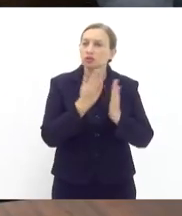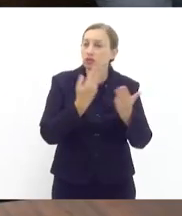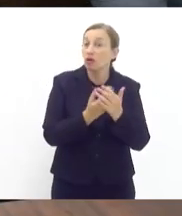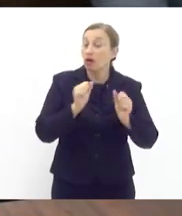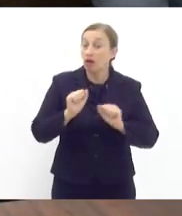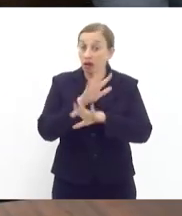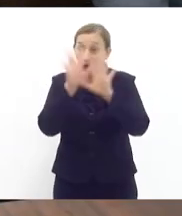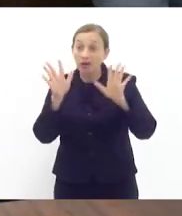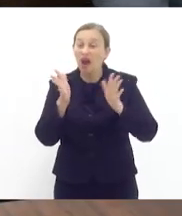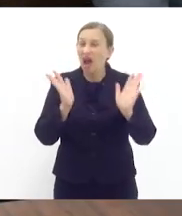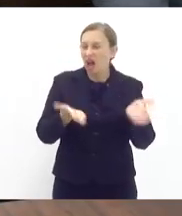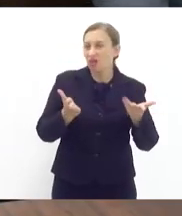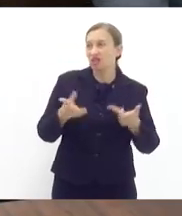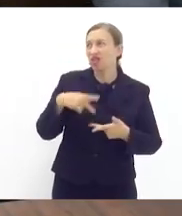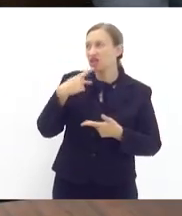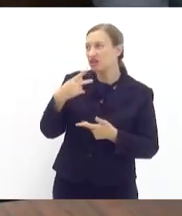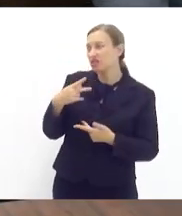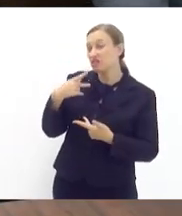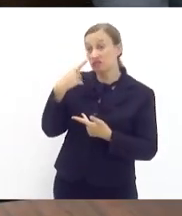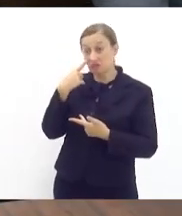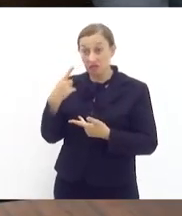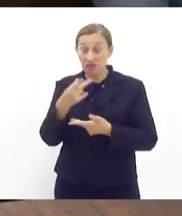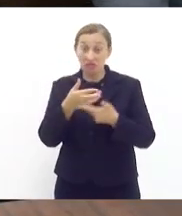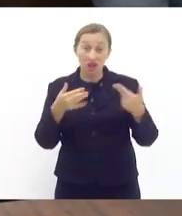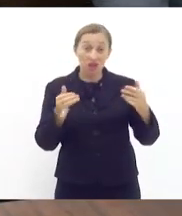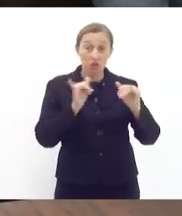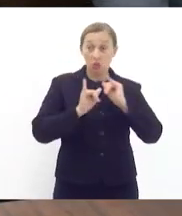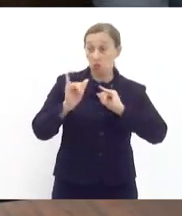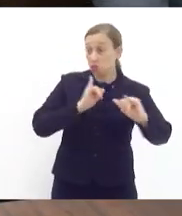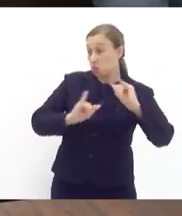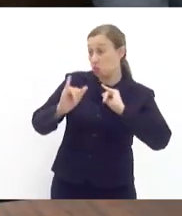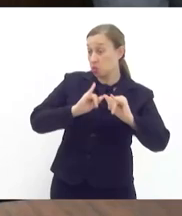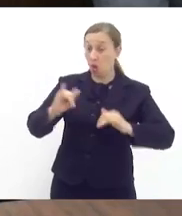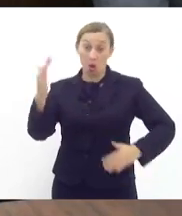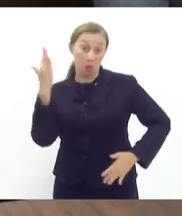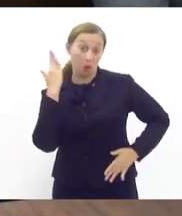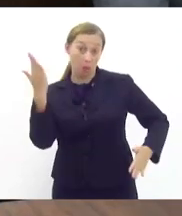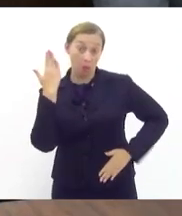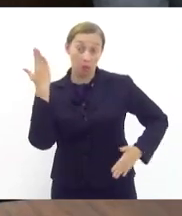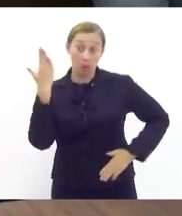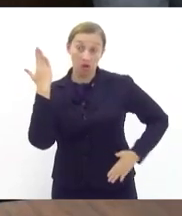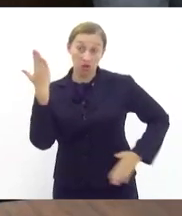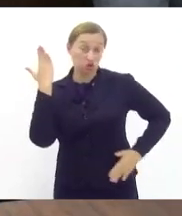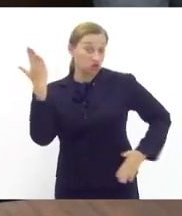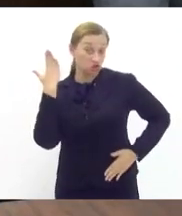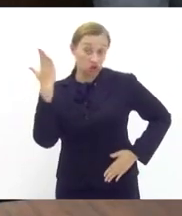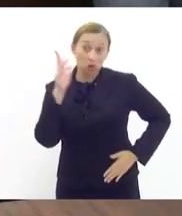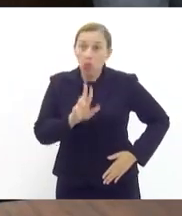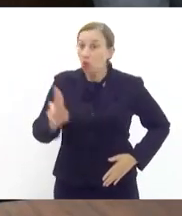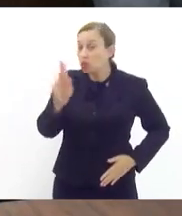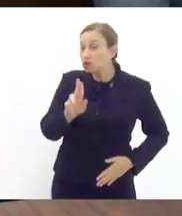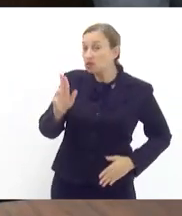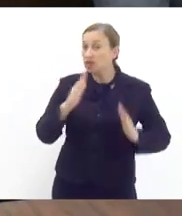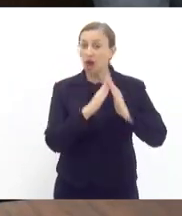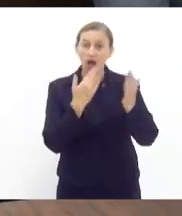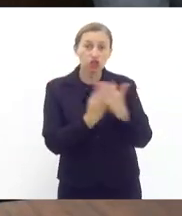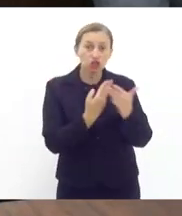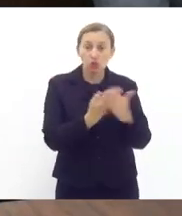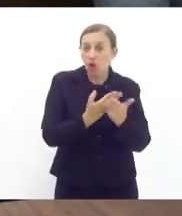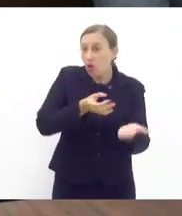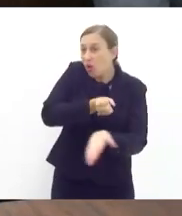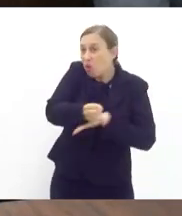claro agora a gente vê diversas reportagens de bandidos de traficantes usando as escolas como